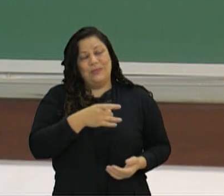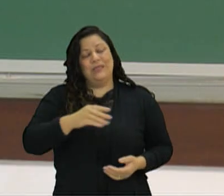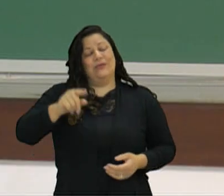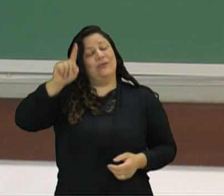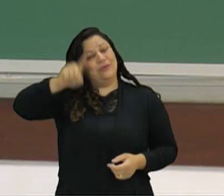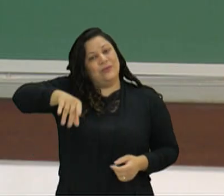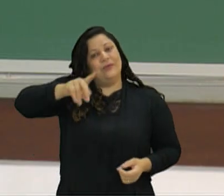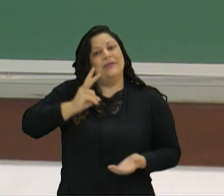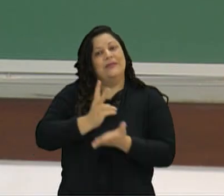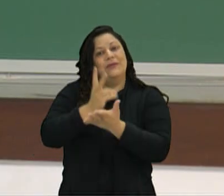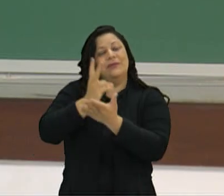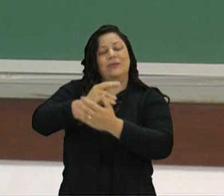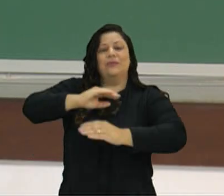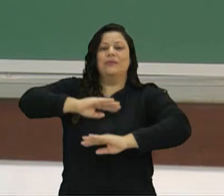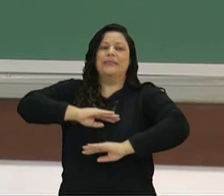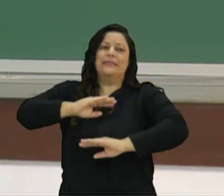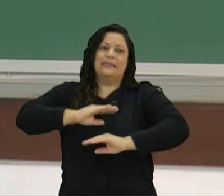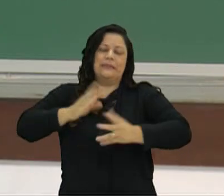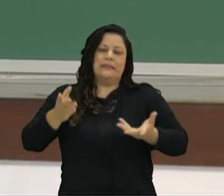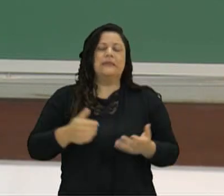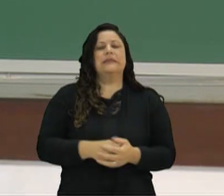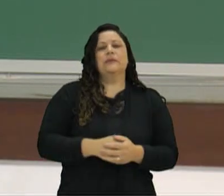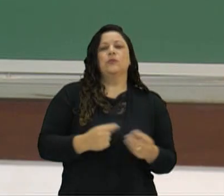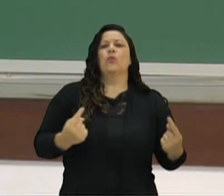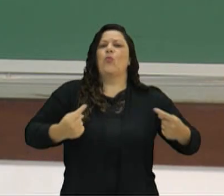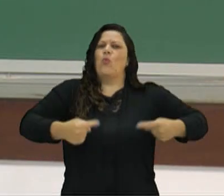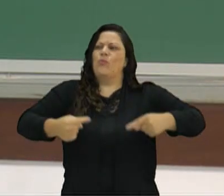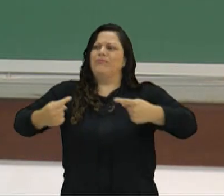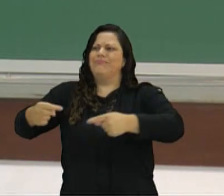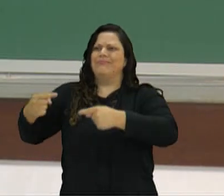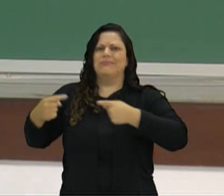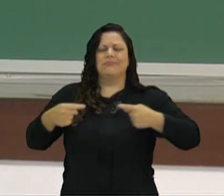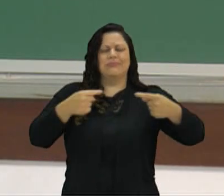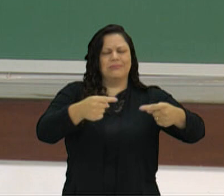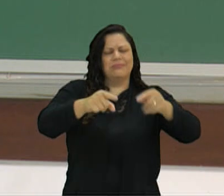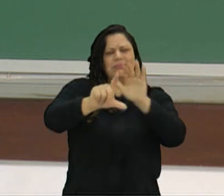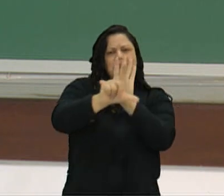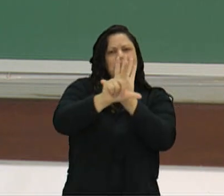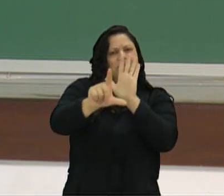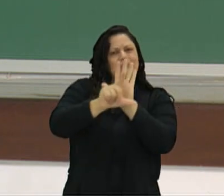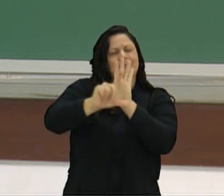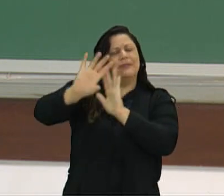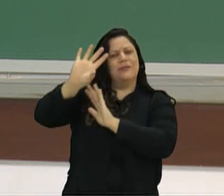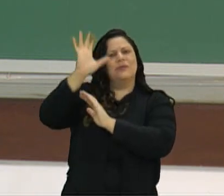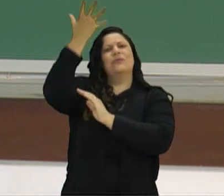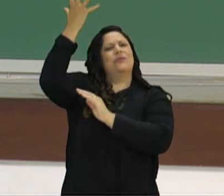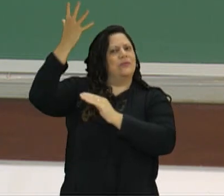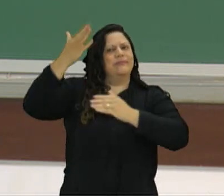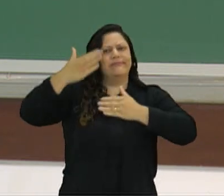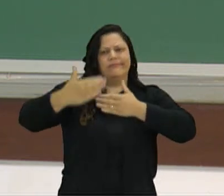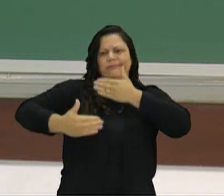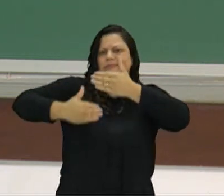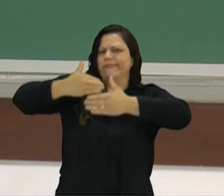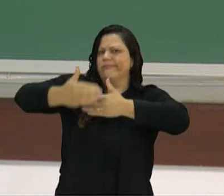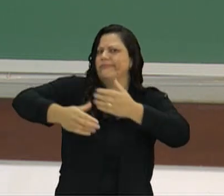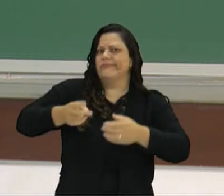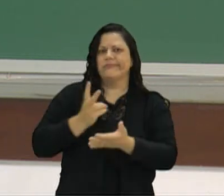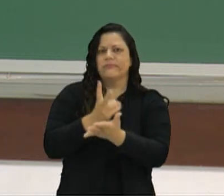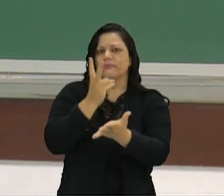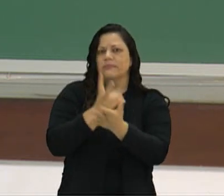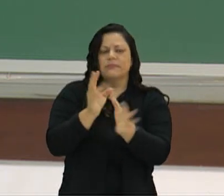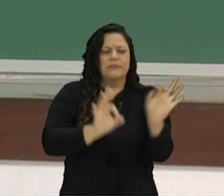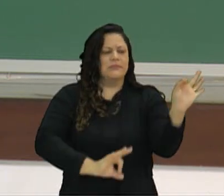da lei aí ocorre o tempo inteiro, porque a lei que serve ali, né, como um princípio de organização do